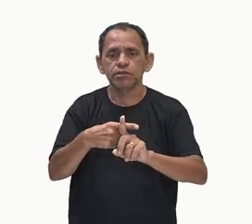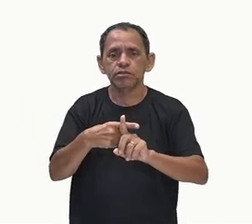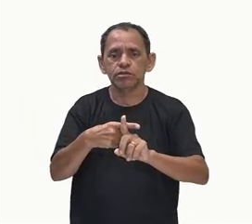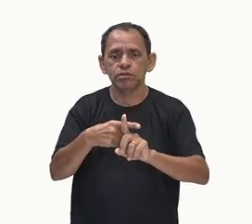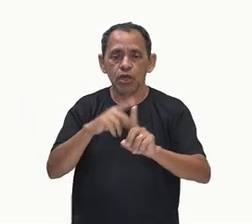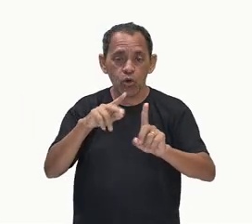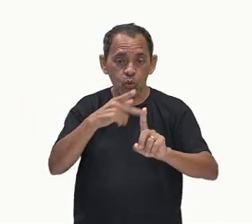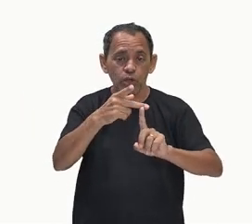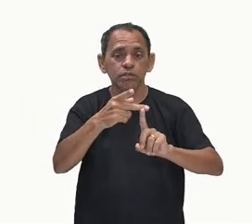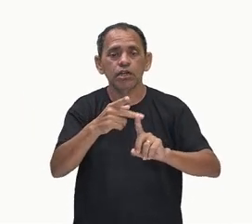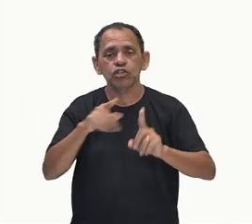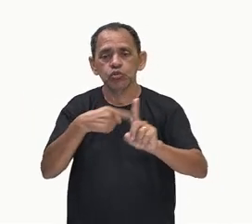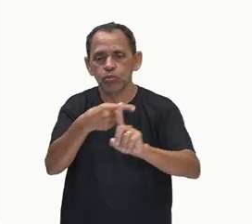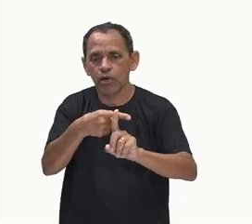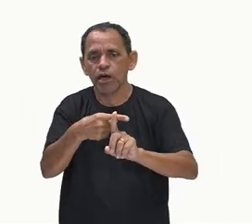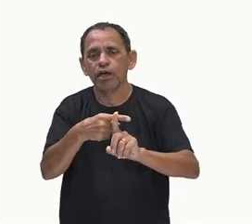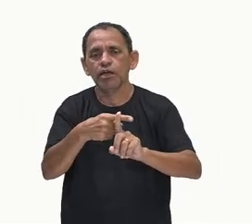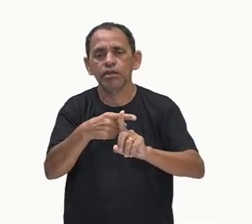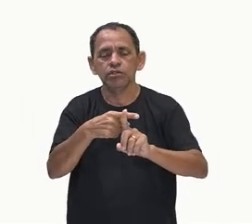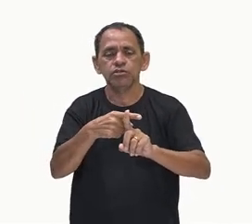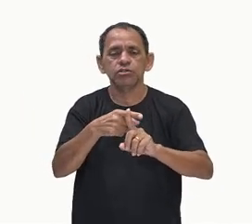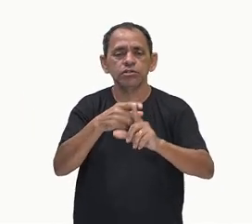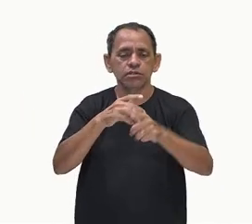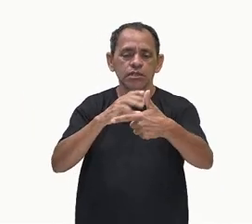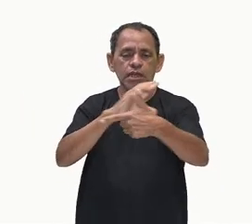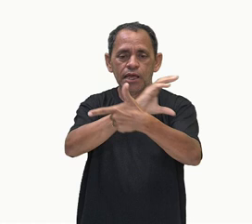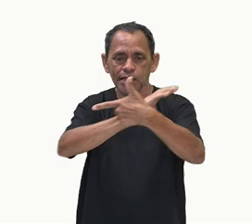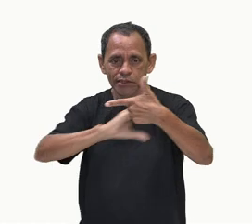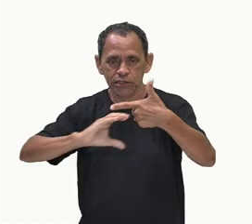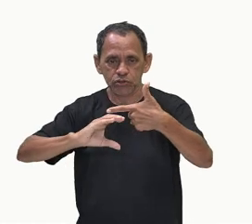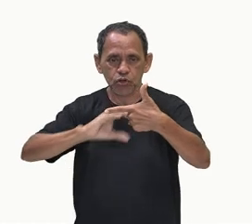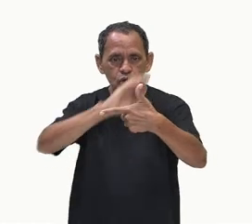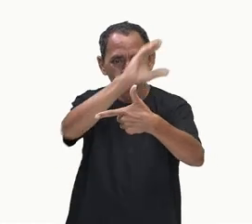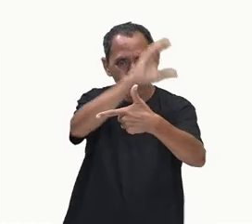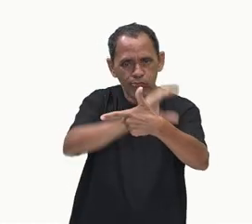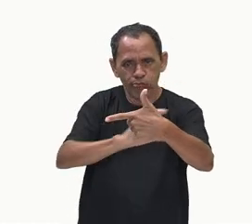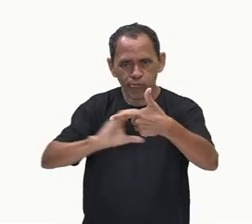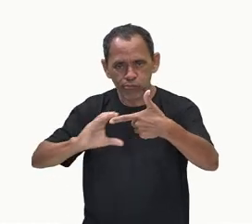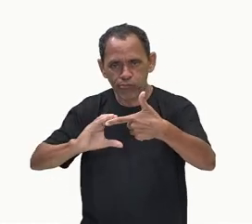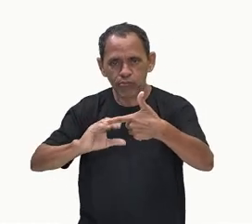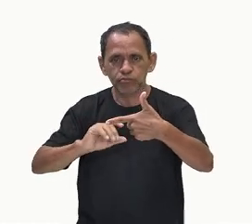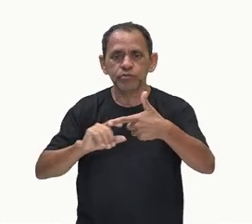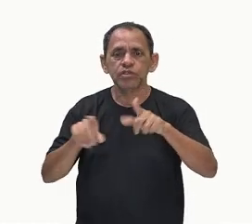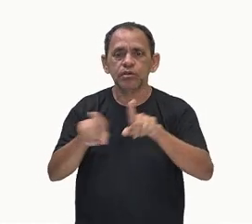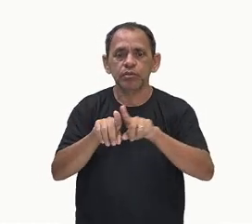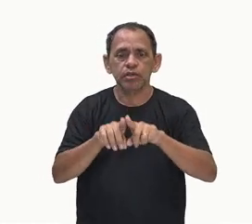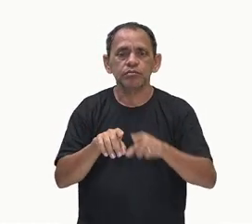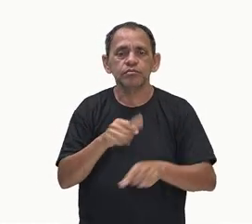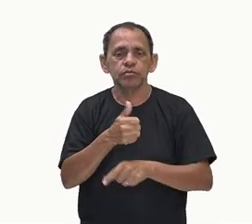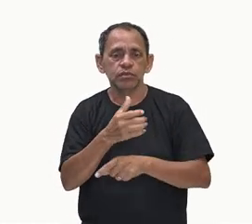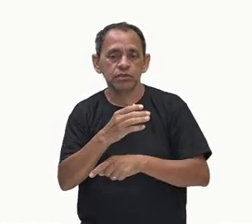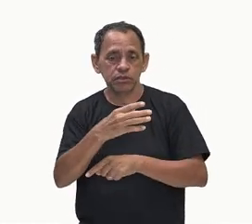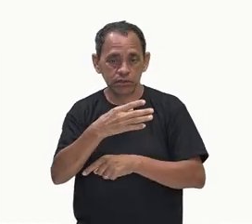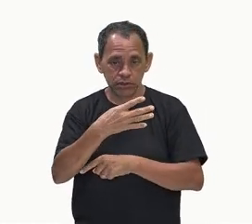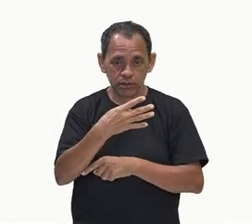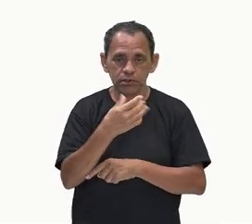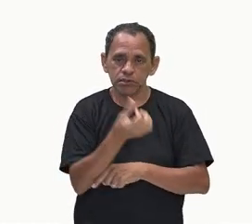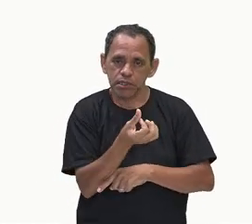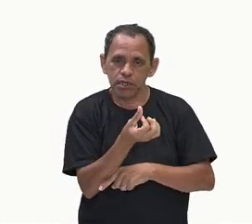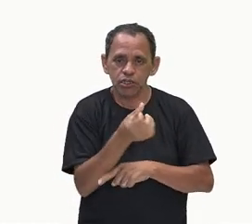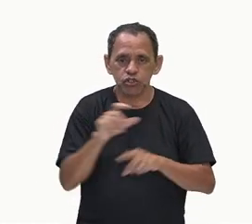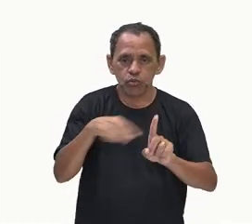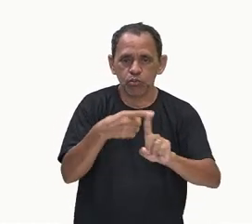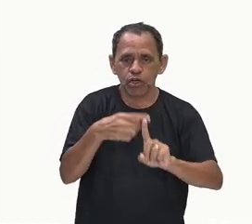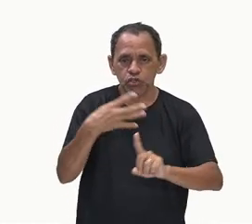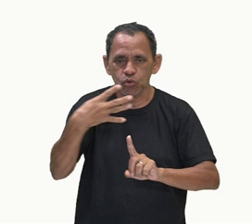2 qu que é 4 16 + 4 é 20 então o valor de de